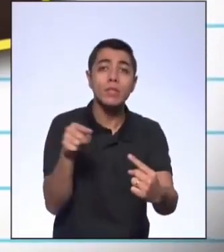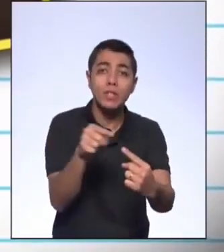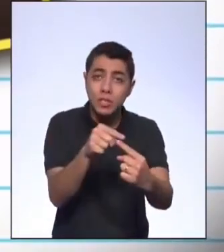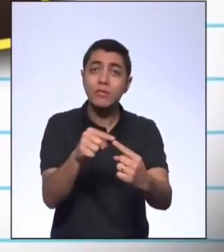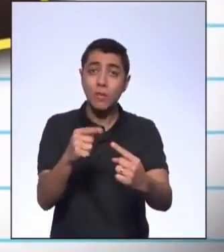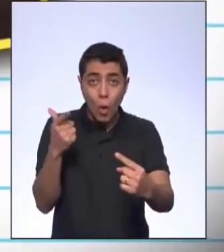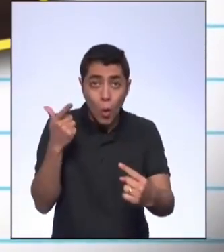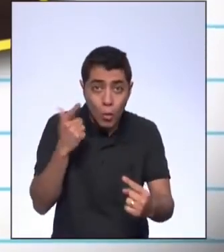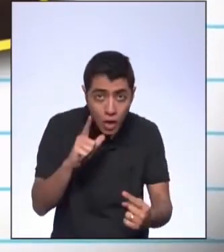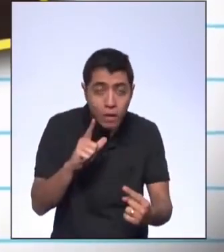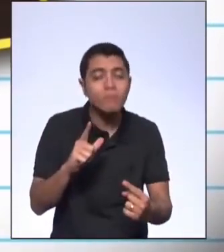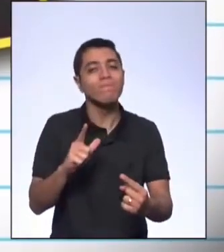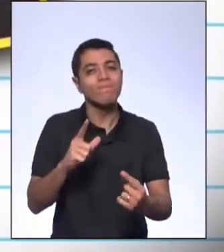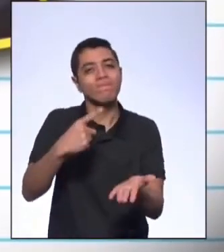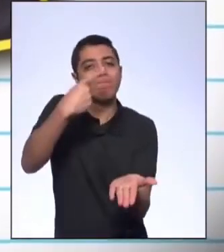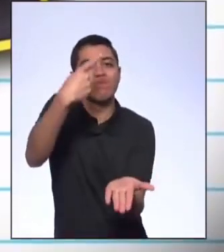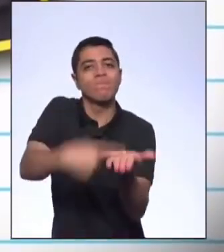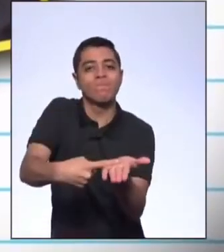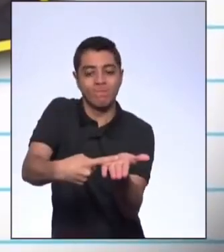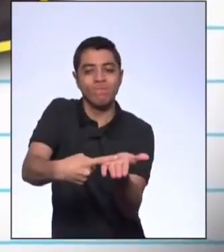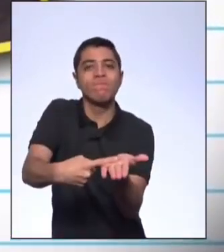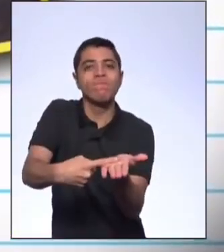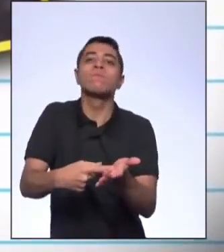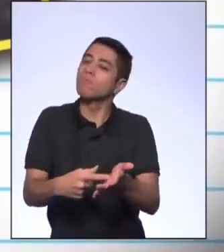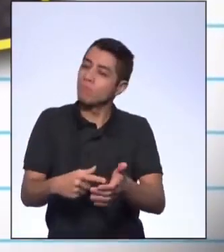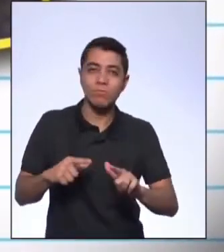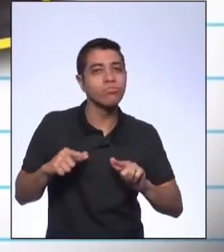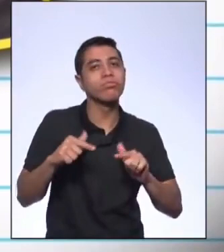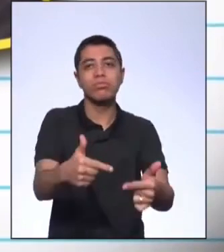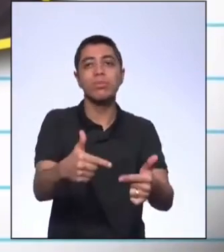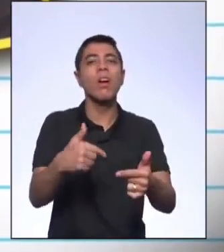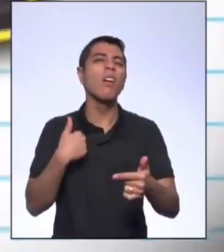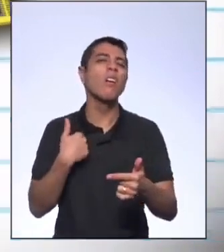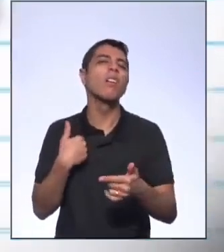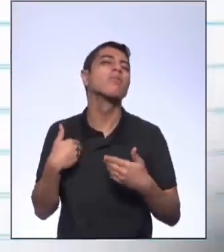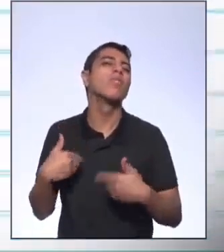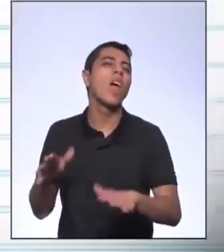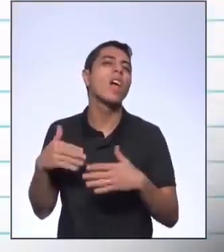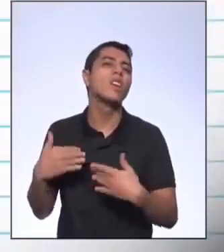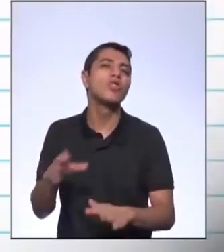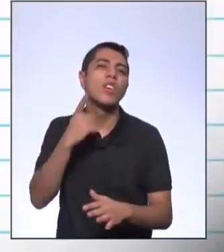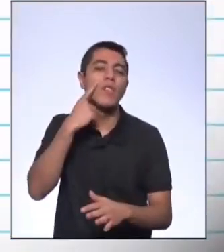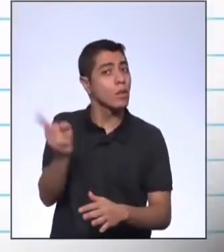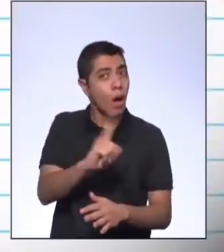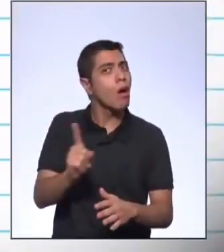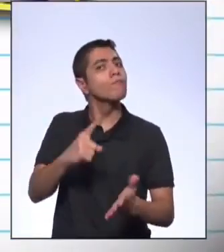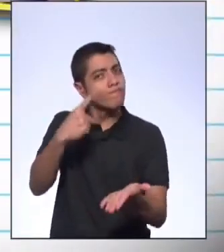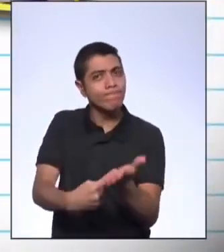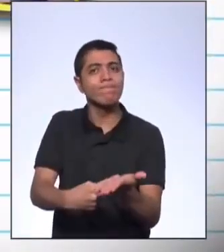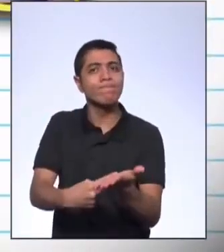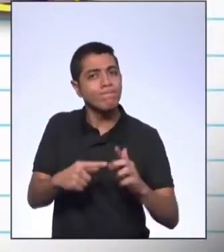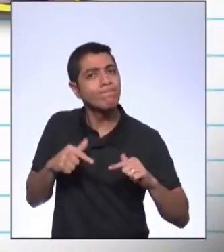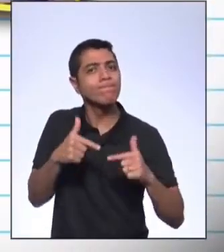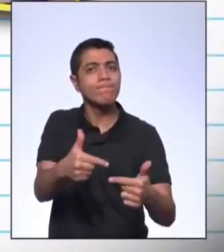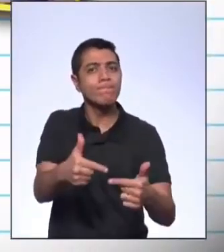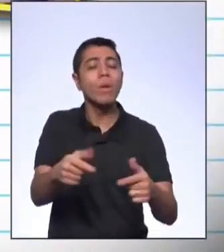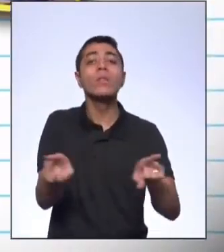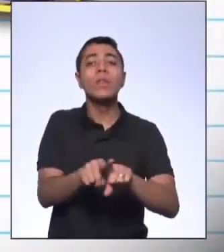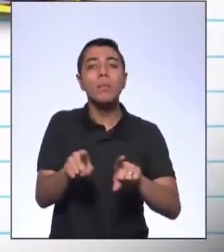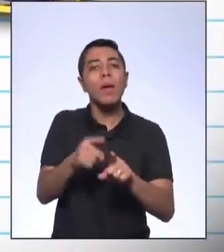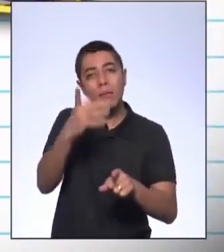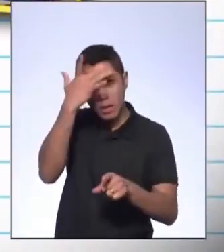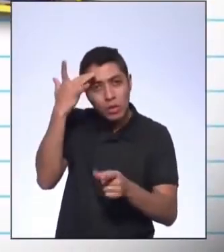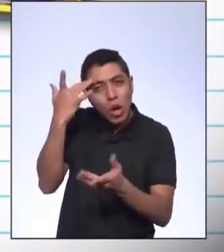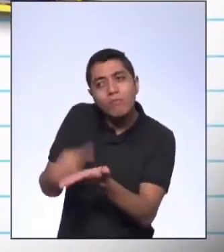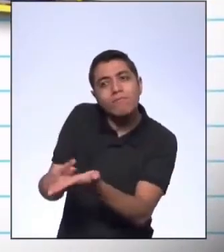esforçar mais para cumpri-las do que quando simplesmente o deixamos uma Olaf a também fator de pressão coletiva Muitas pessoas não conseguem